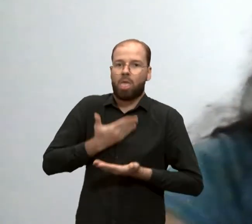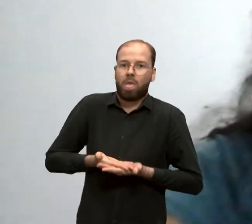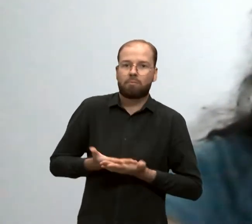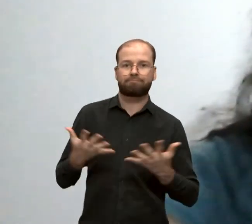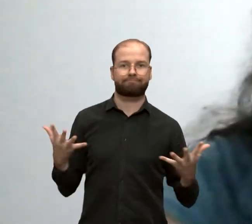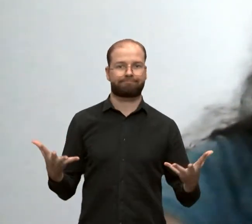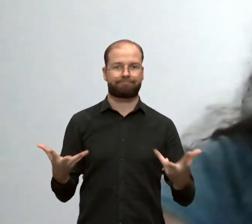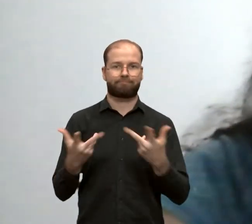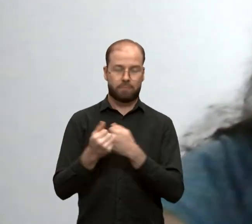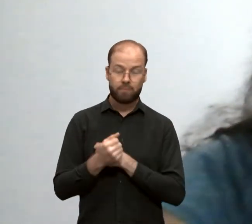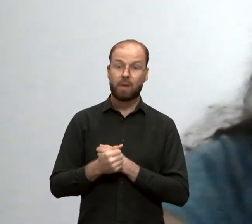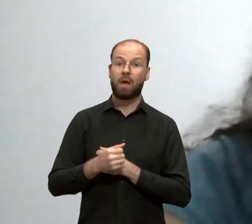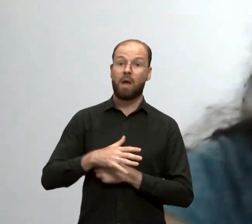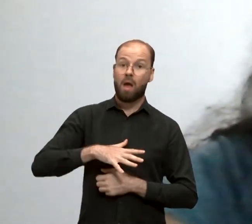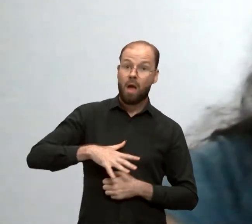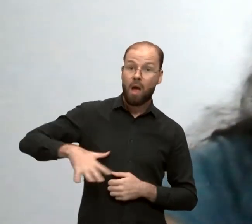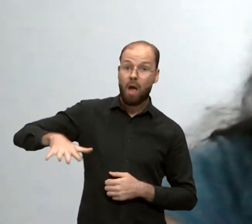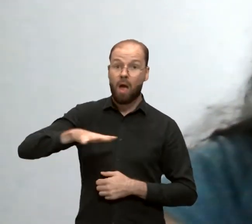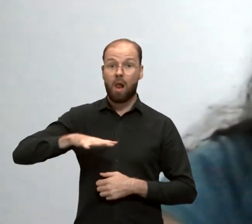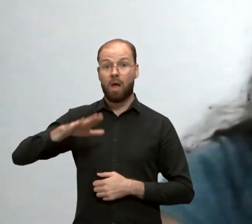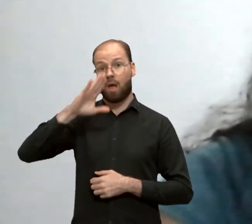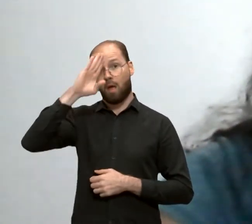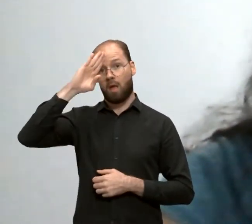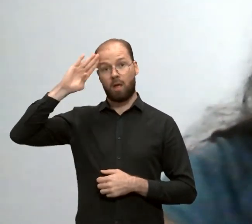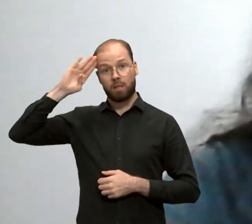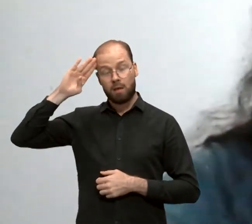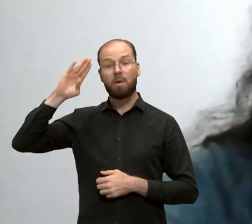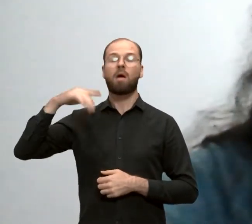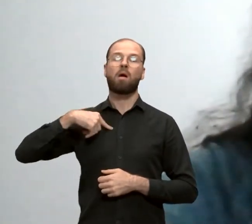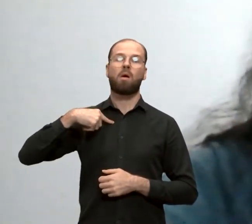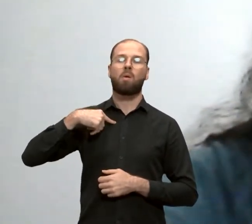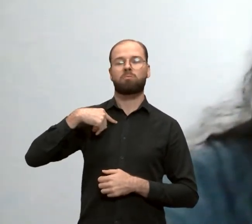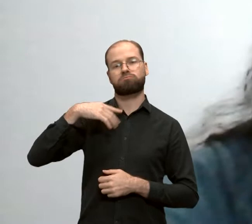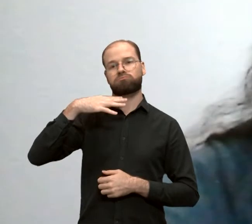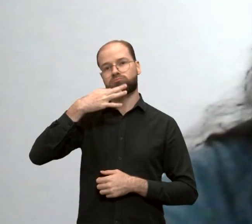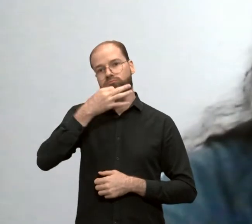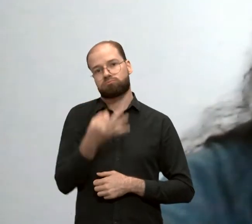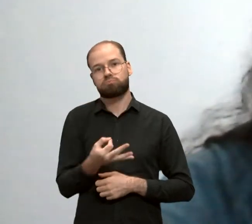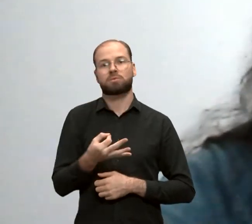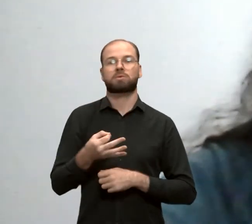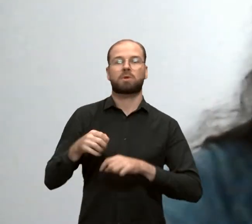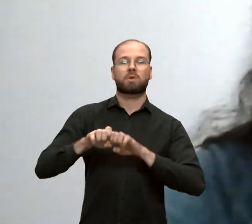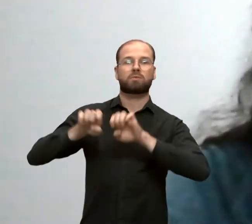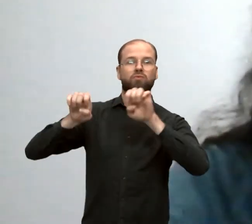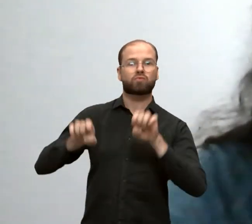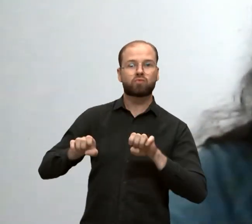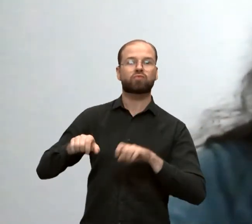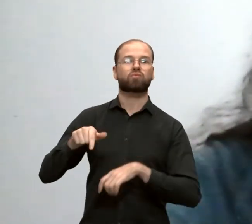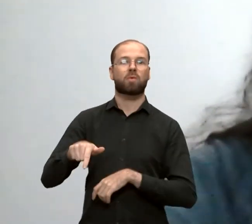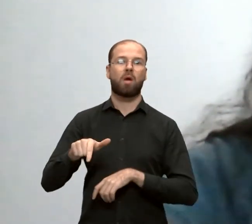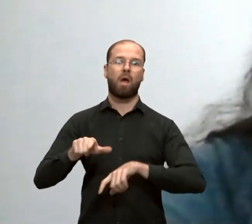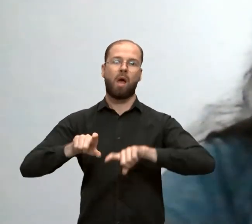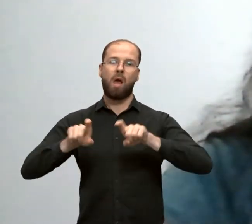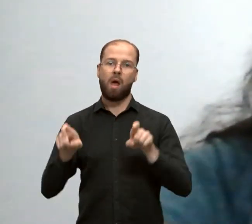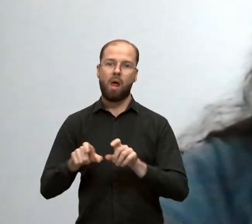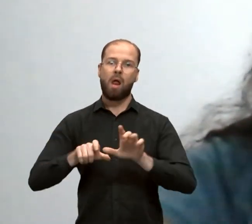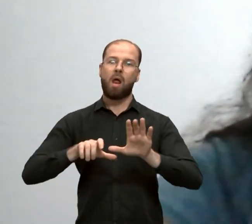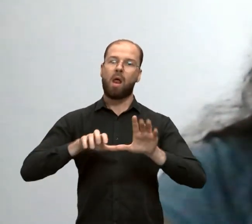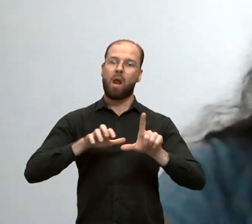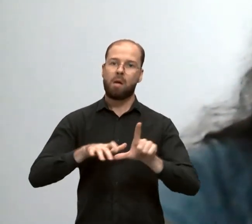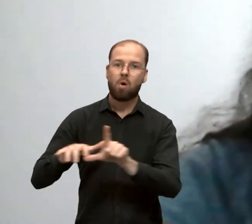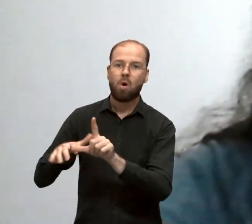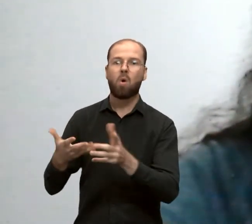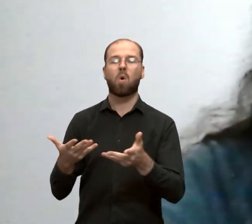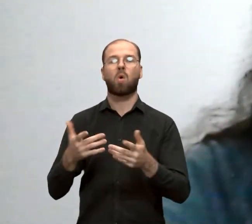parte acadêmica, eu acredito que a estrutura das universidades, em termos de laboratório, foi uma